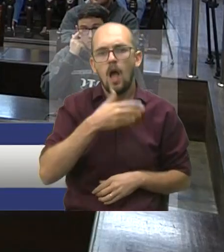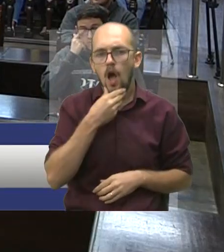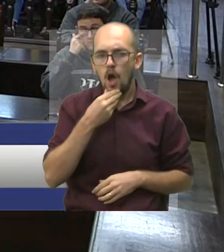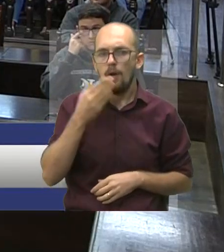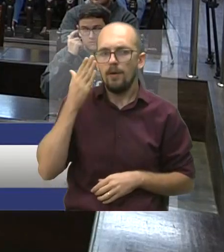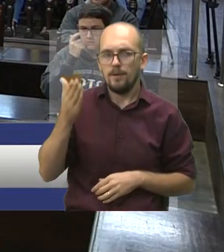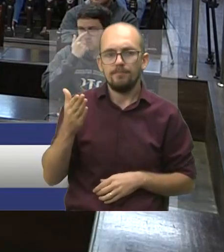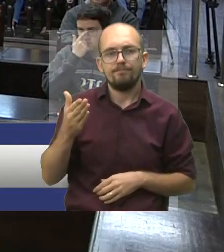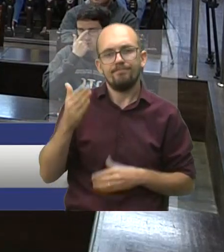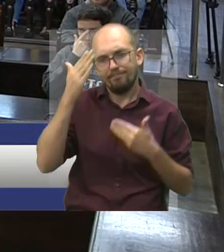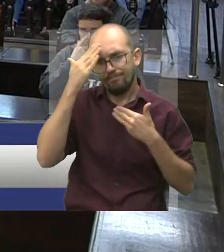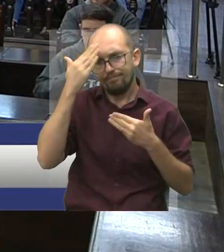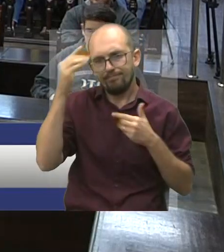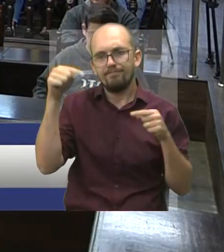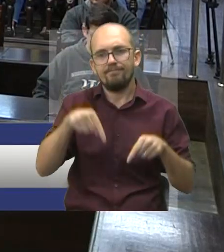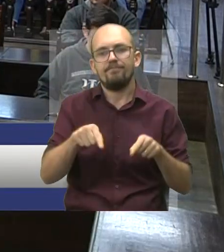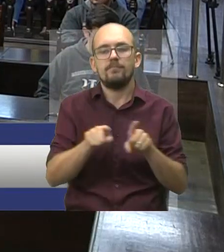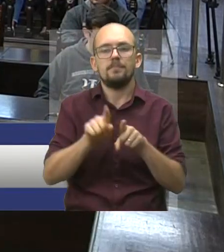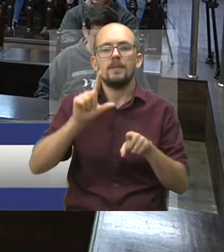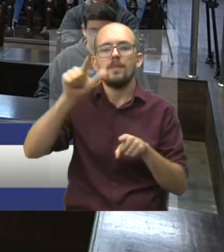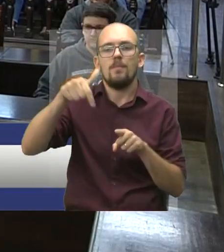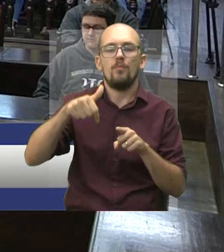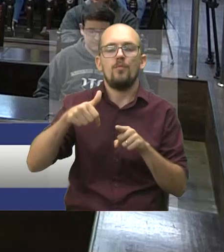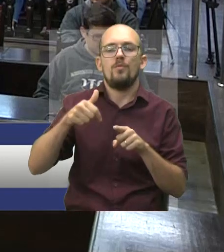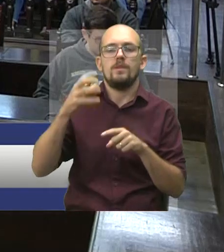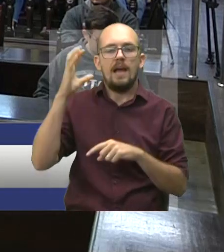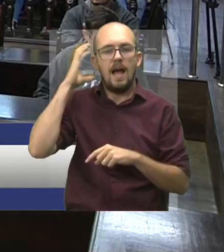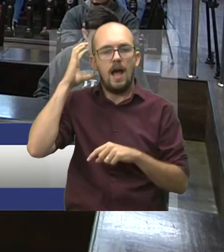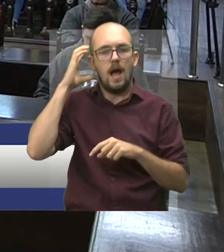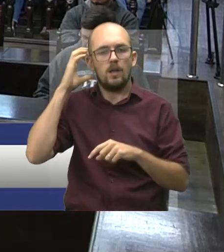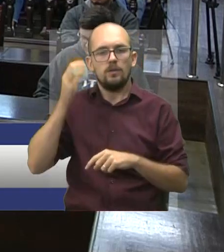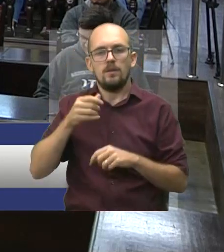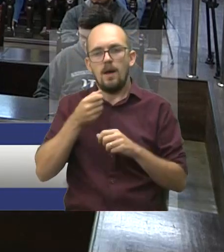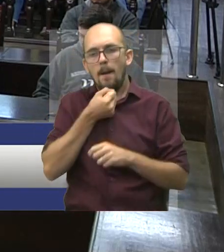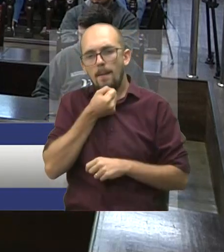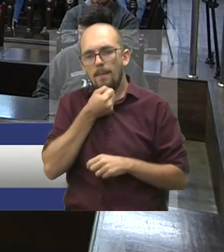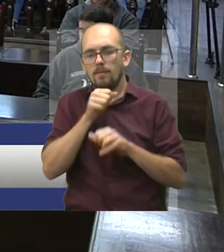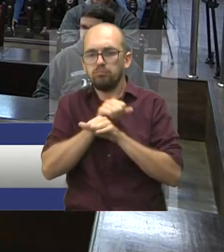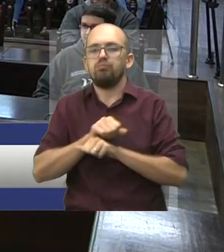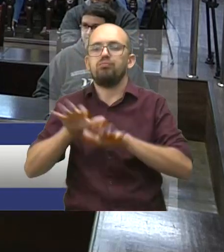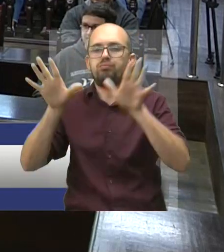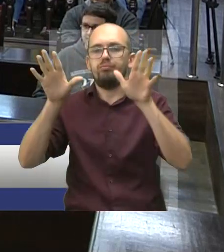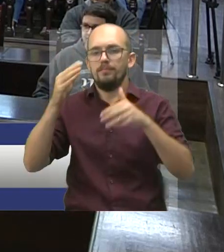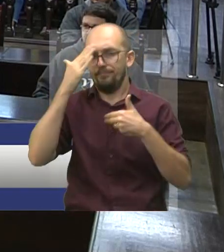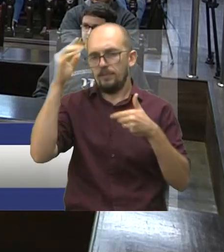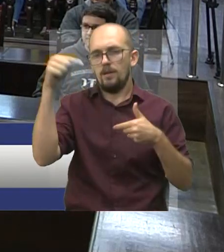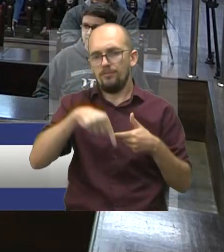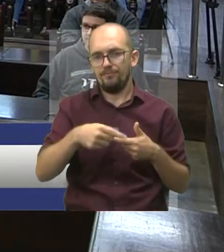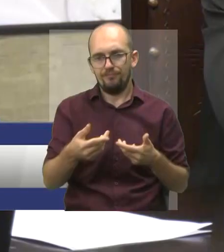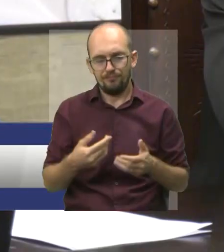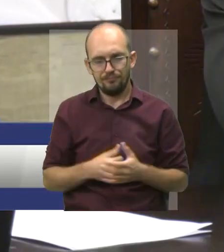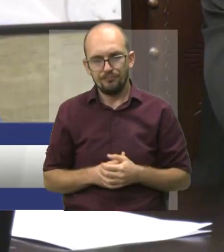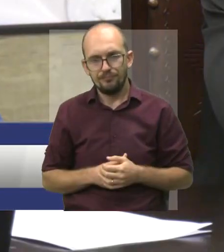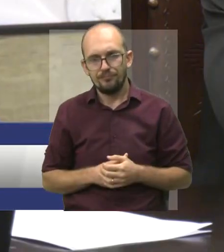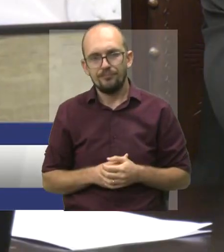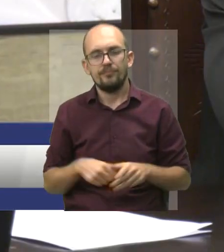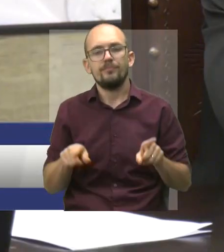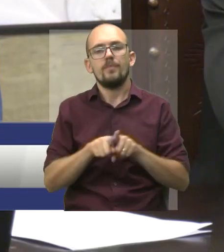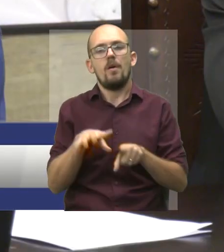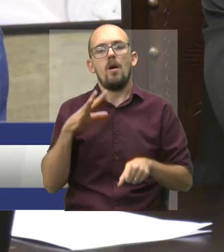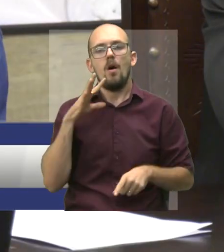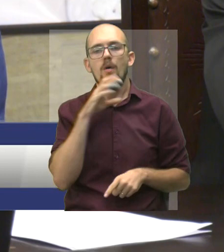as informações ao público da nossa cidade e da nossa região. Tá? E, obviamente,